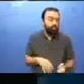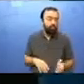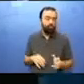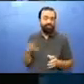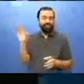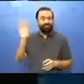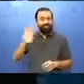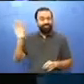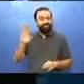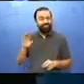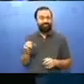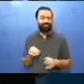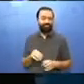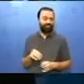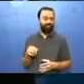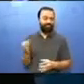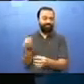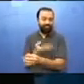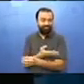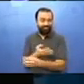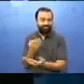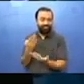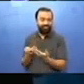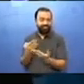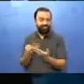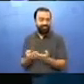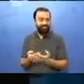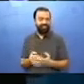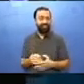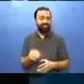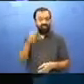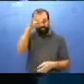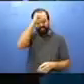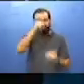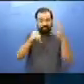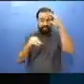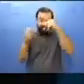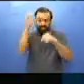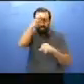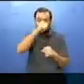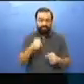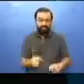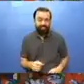despeço, espero que vocês tenham aproveitado essa aula, aprendido bastante, e nós nos